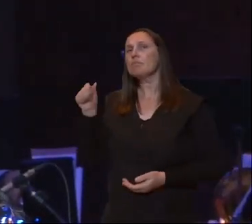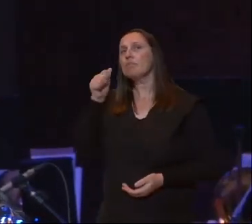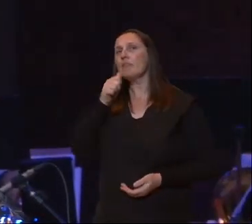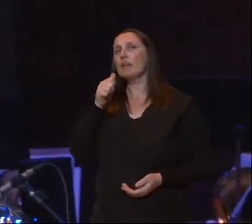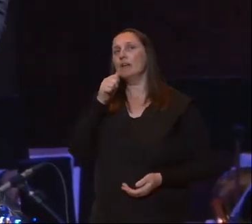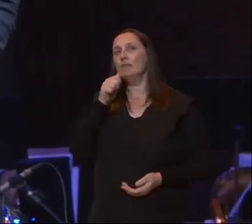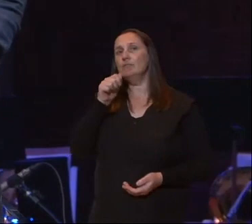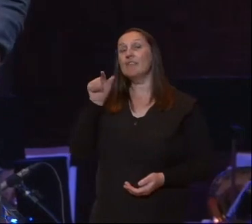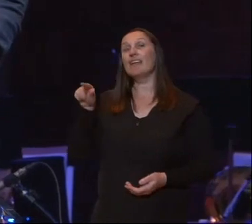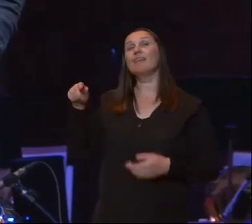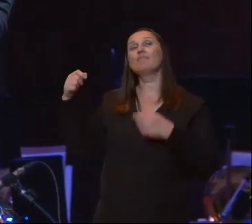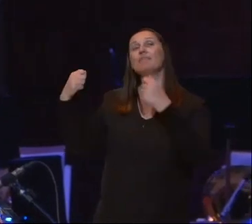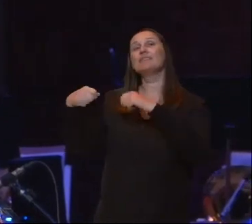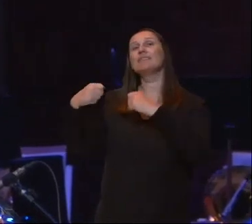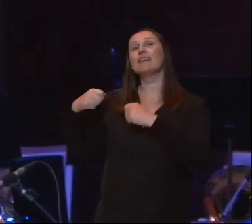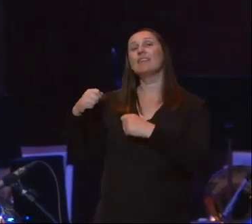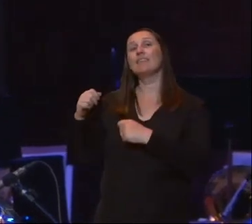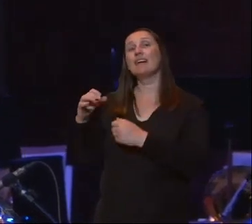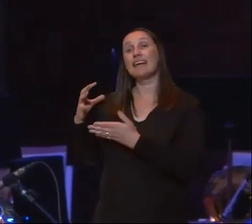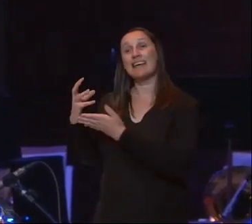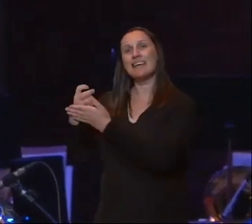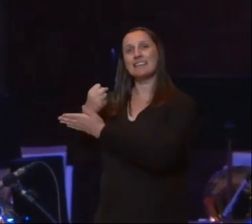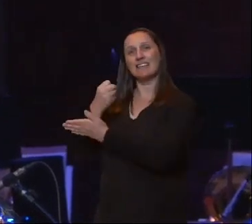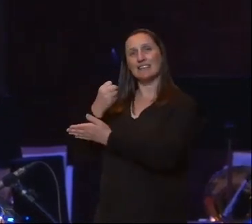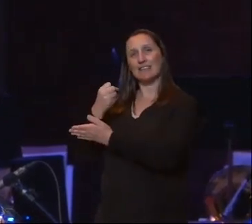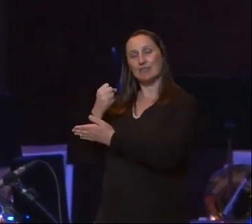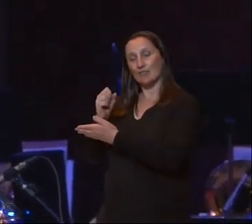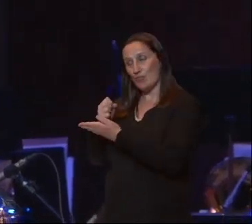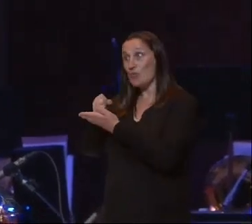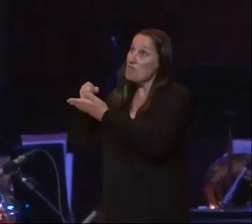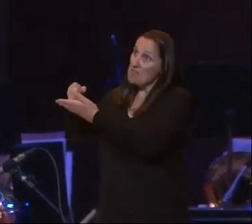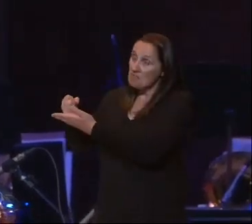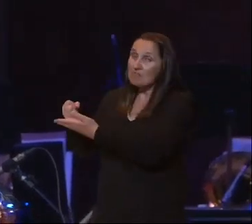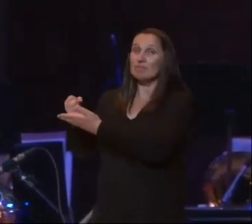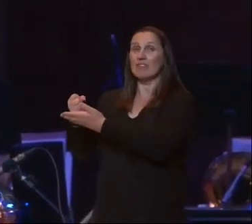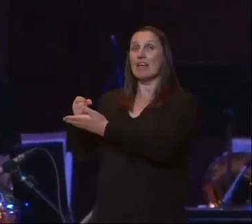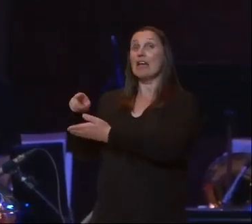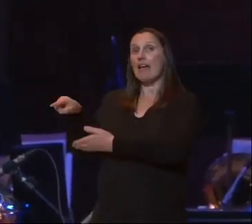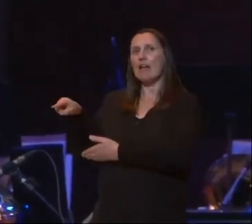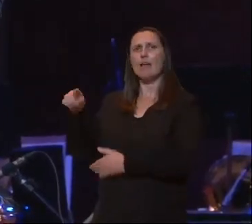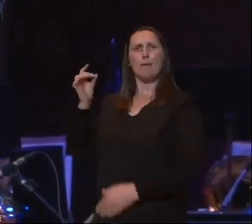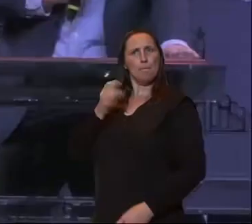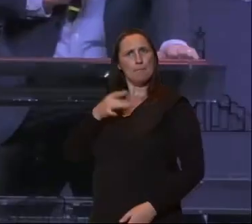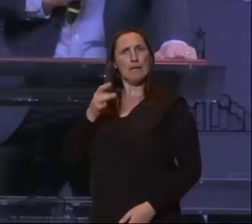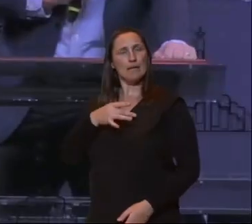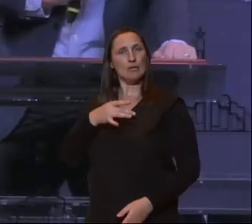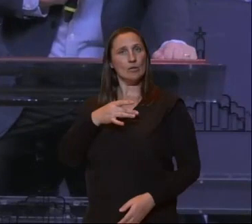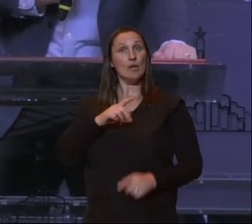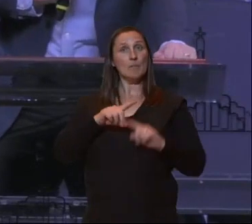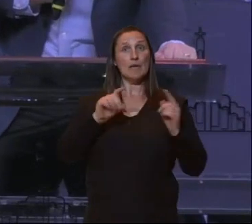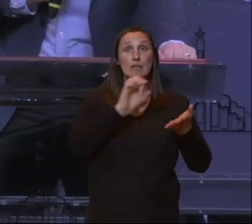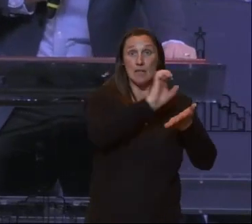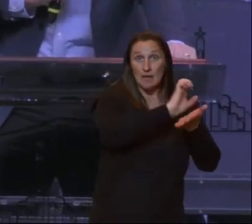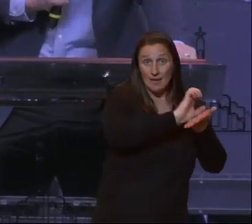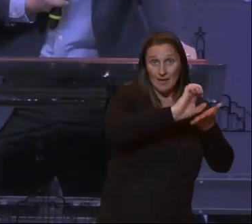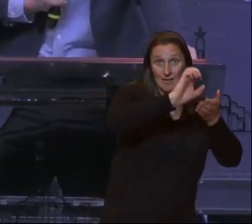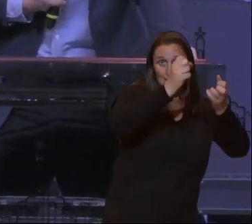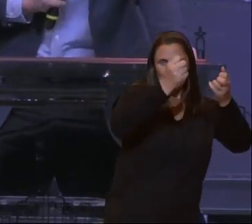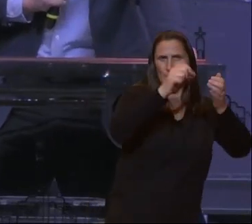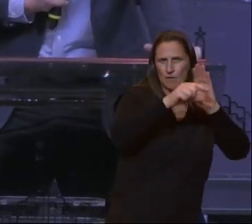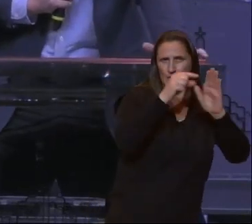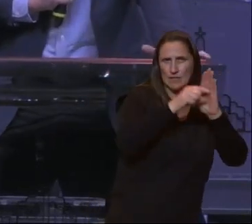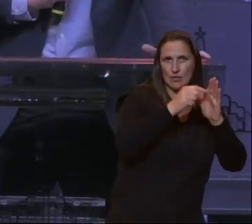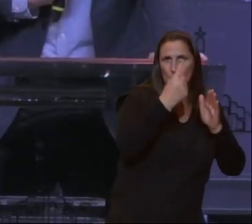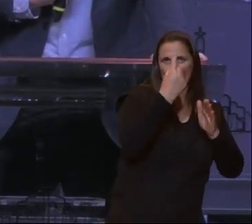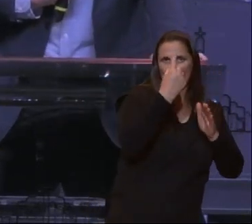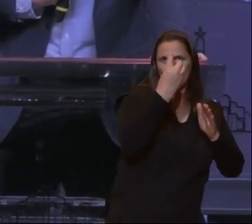precisava de um resgatador, porque ela estava com medo. Elias, porém, lhe disse, versículo 13, não